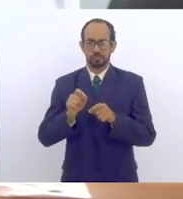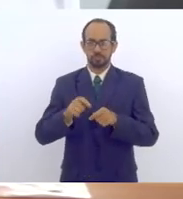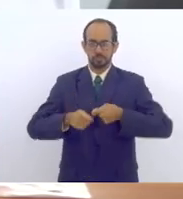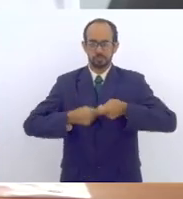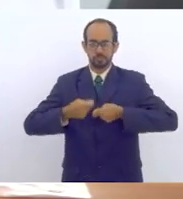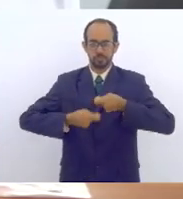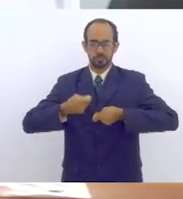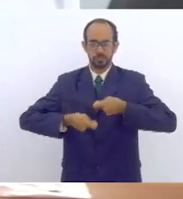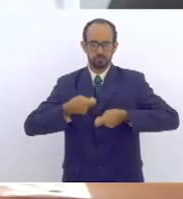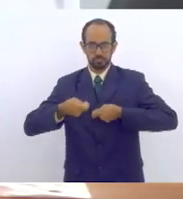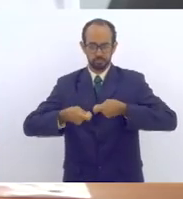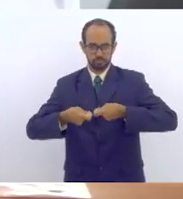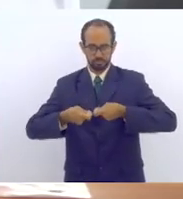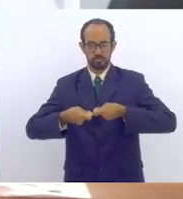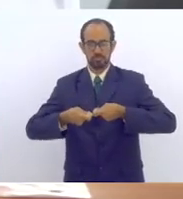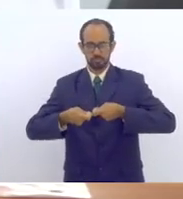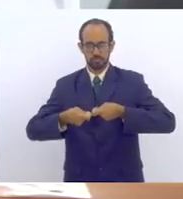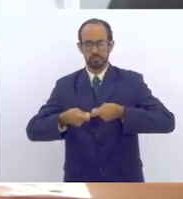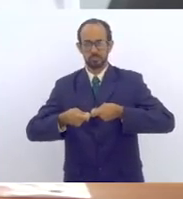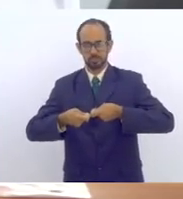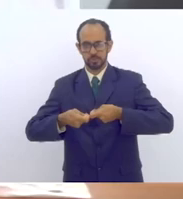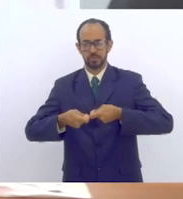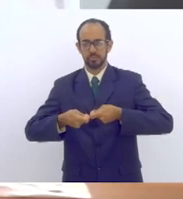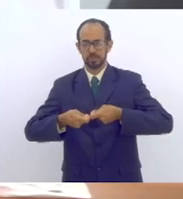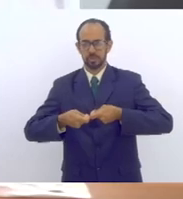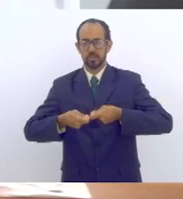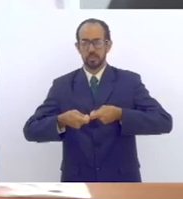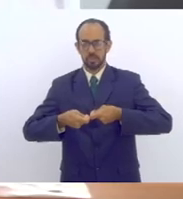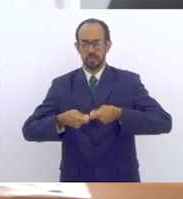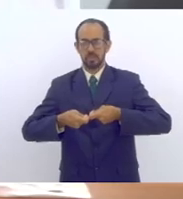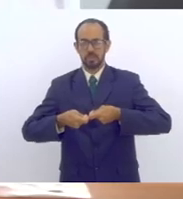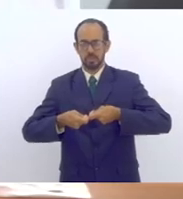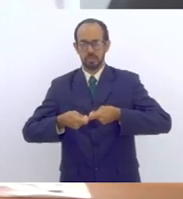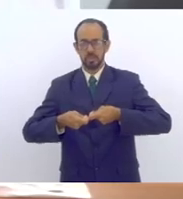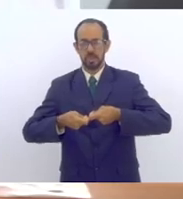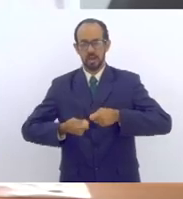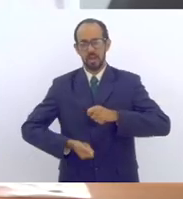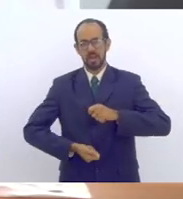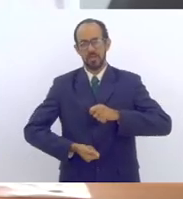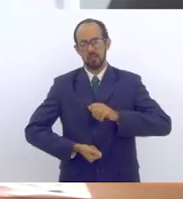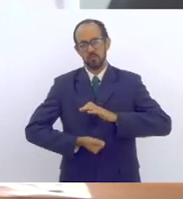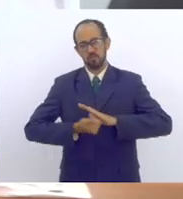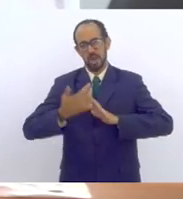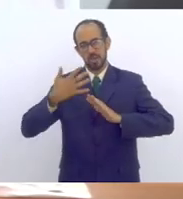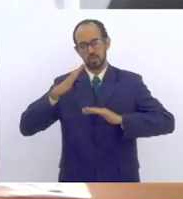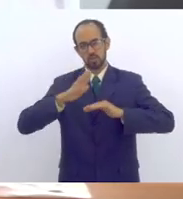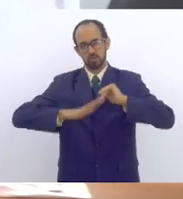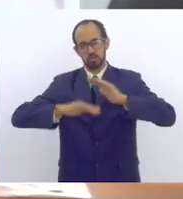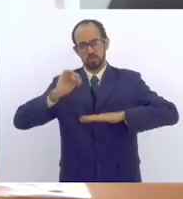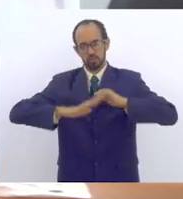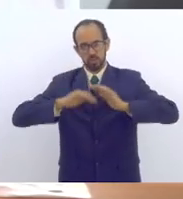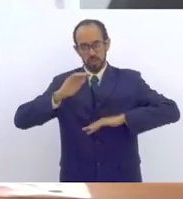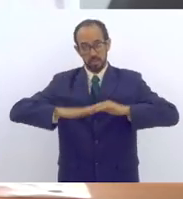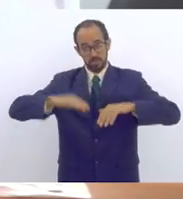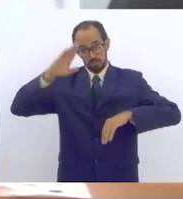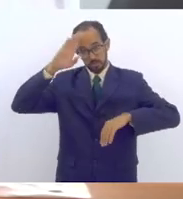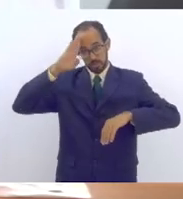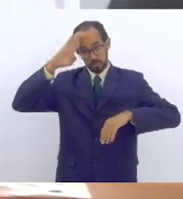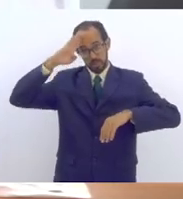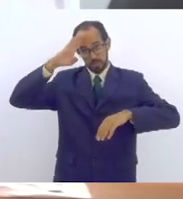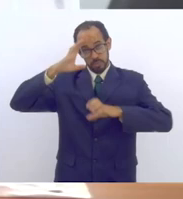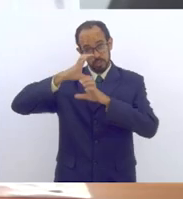Coronel Renan é uma grama uma grama de profissionais especialmente engenharia arquitetura